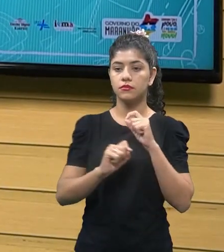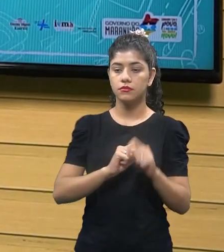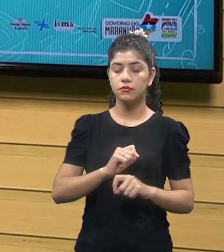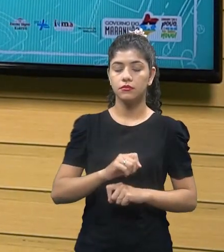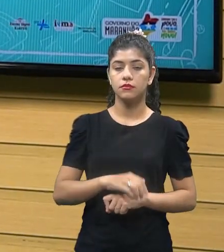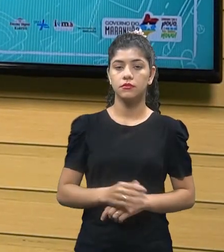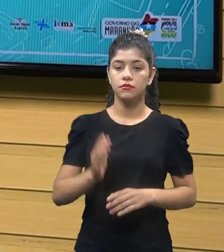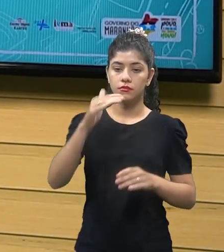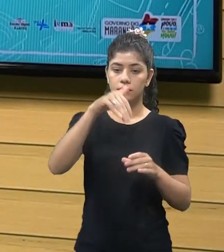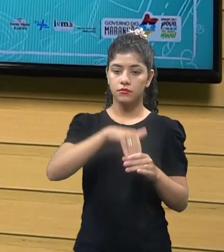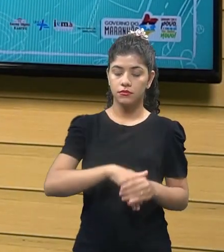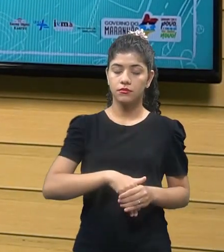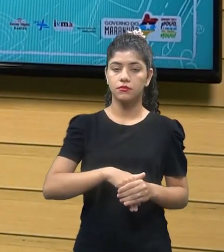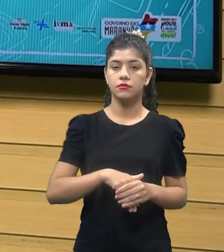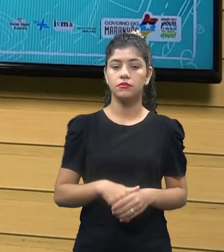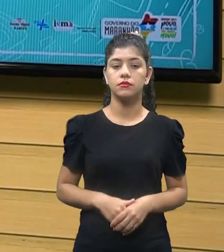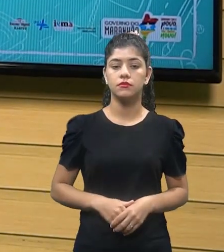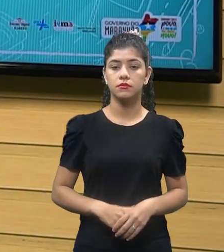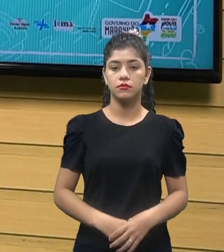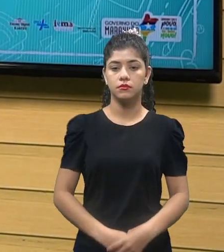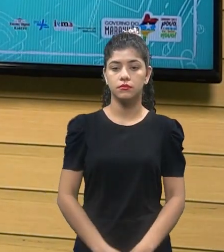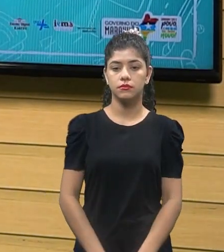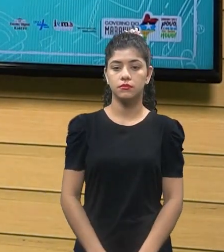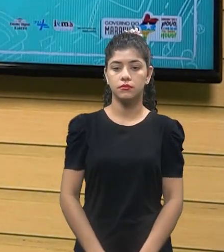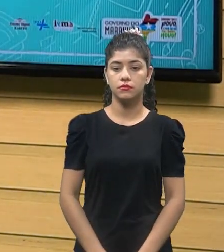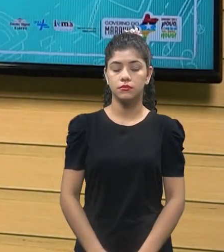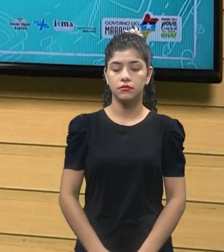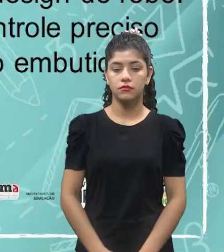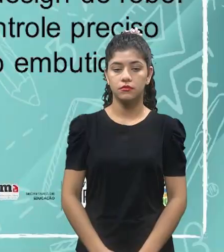embutido que tem dentro dele, que é o sensor de rotação.